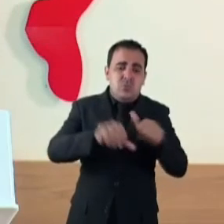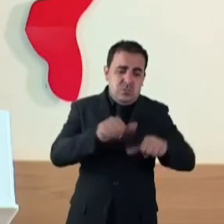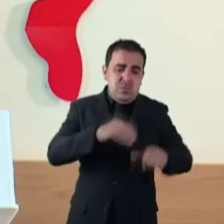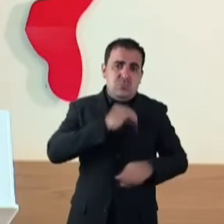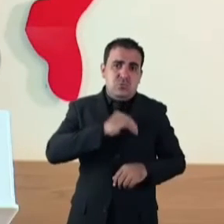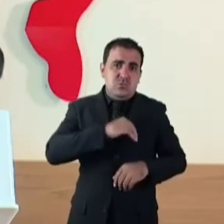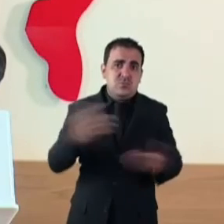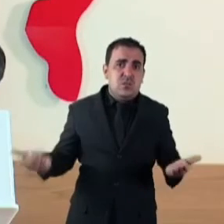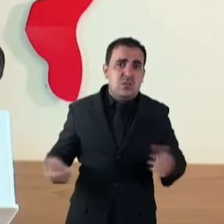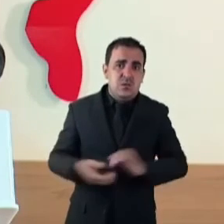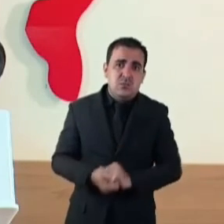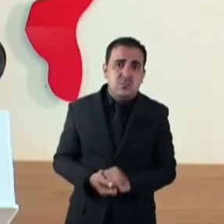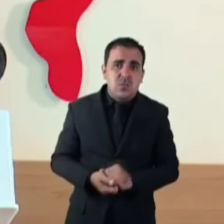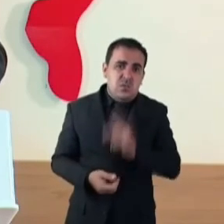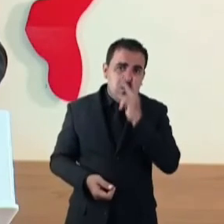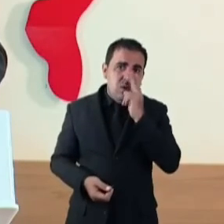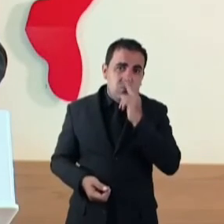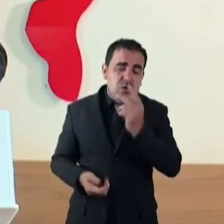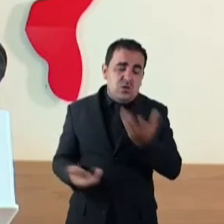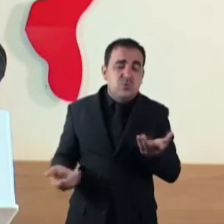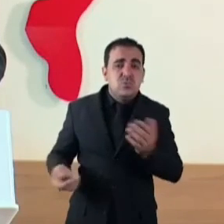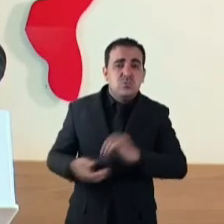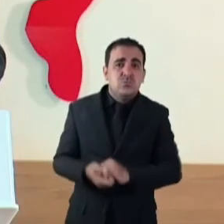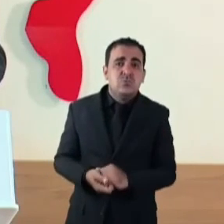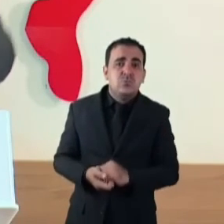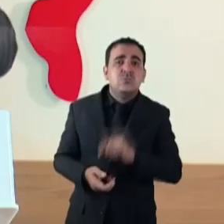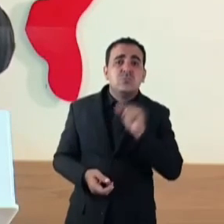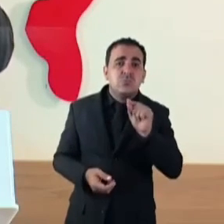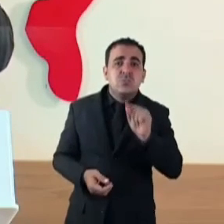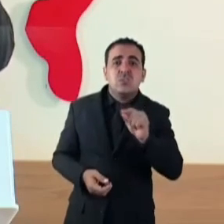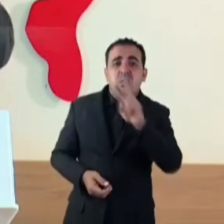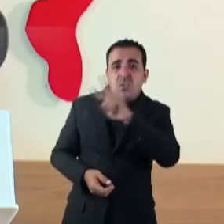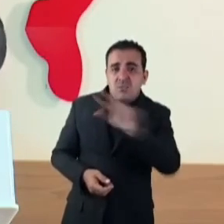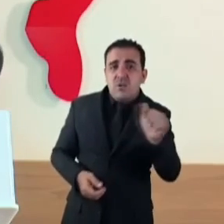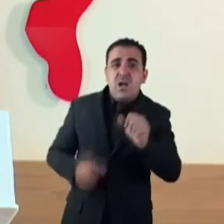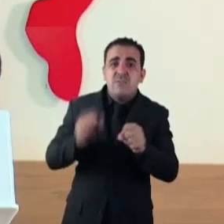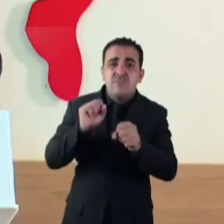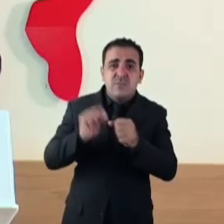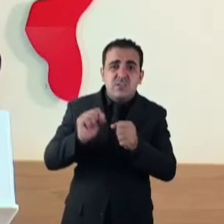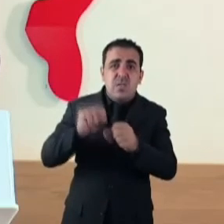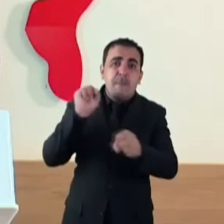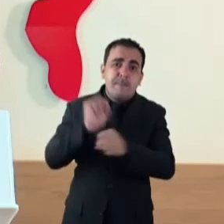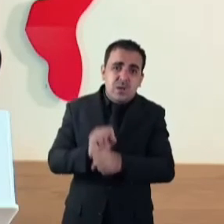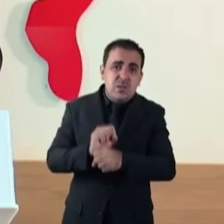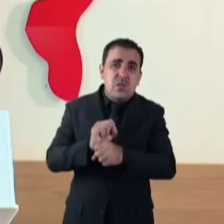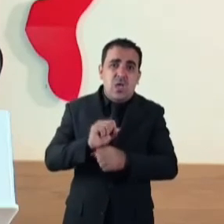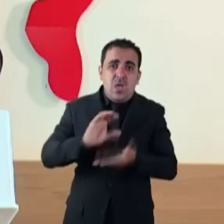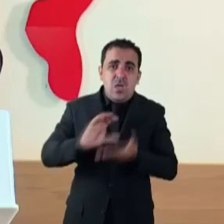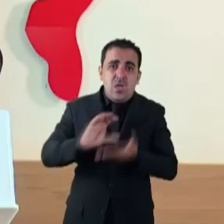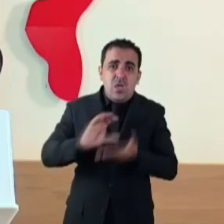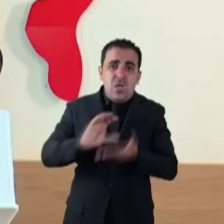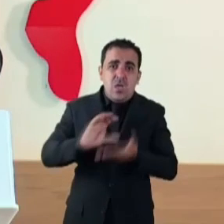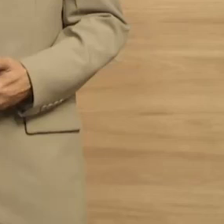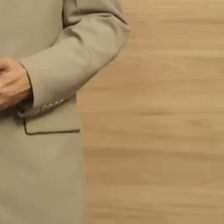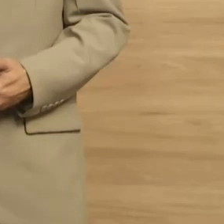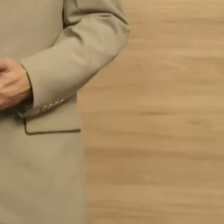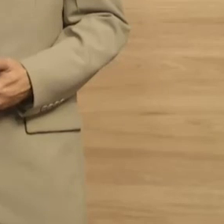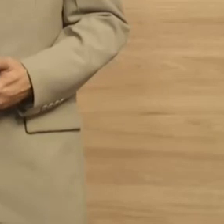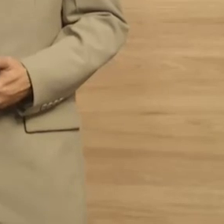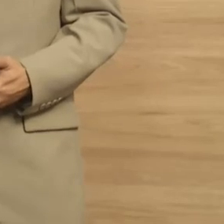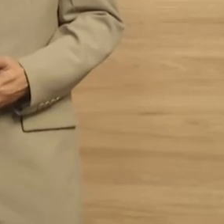agora. E eu acho que isto vai conduzir à paralisação da economia do Brasil.